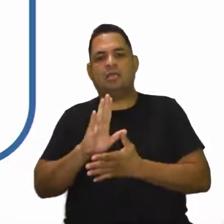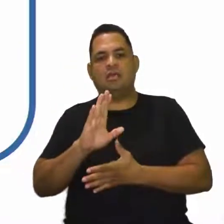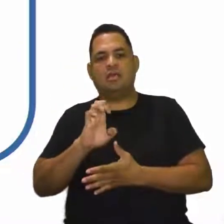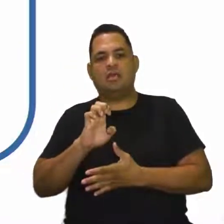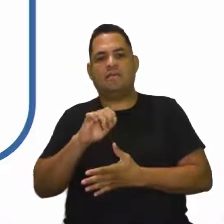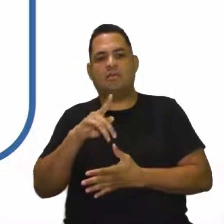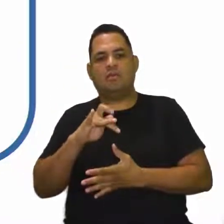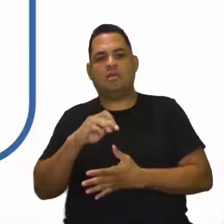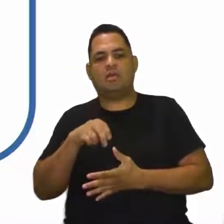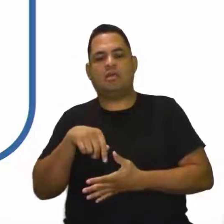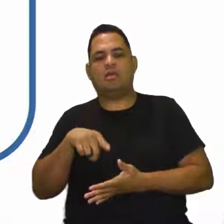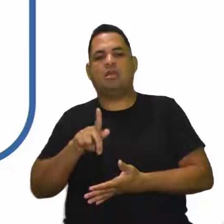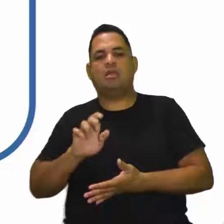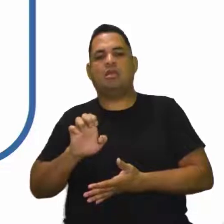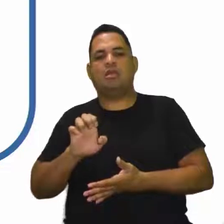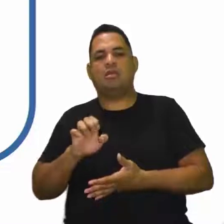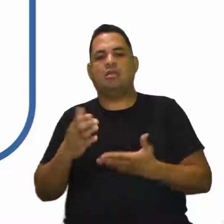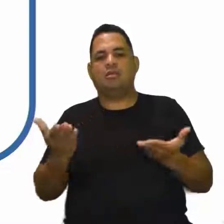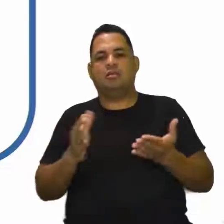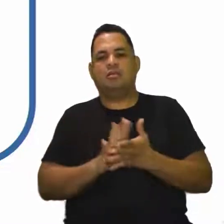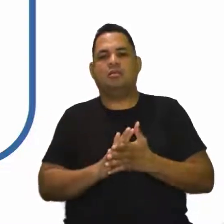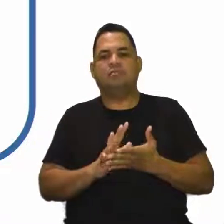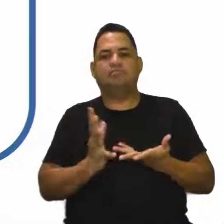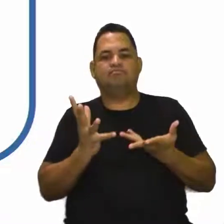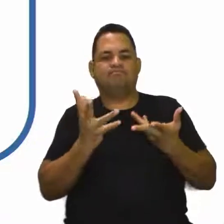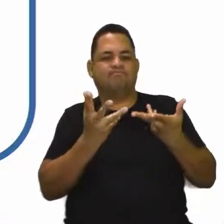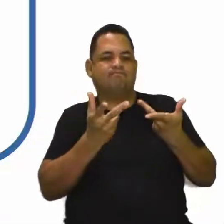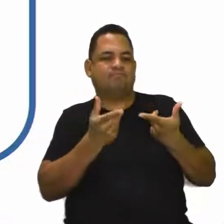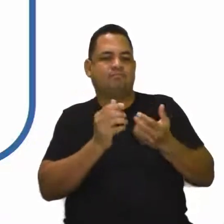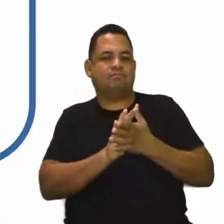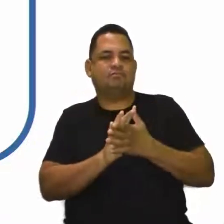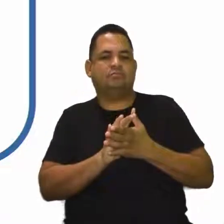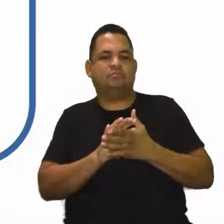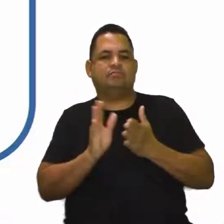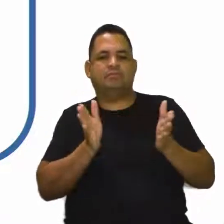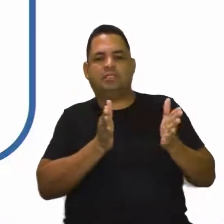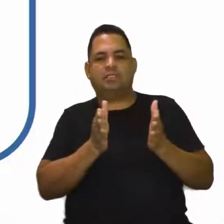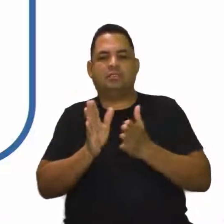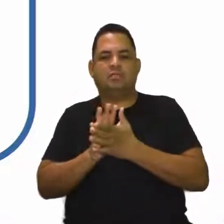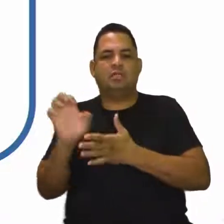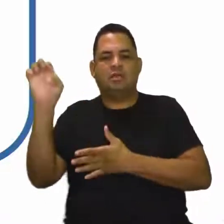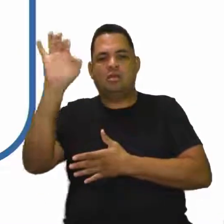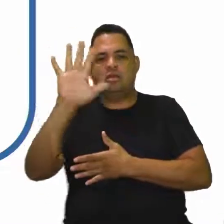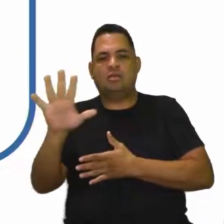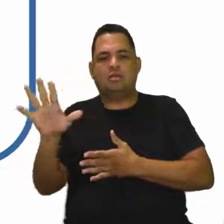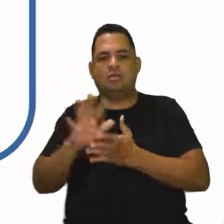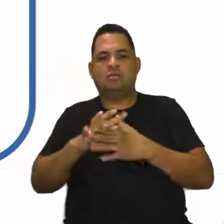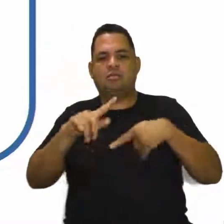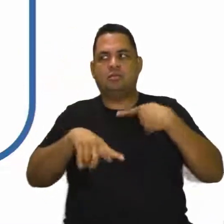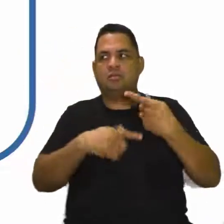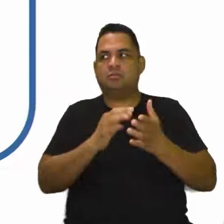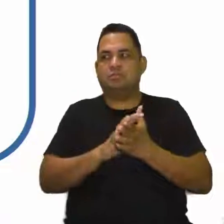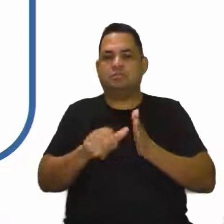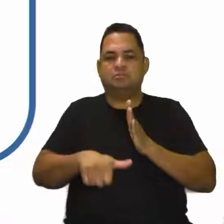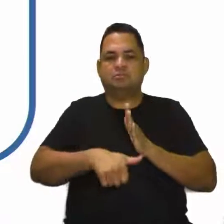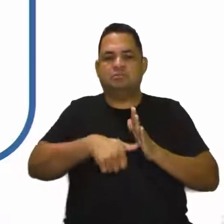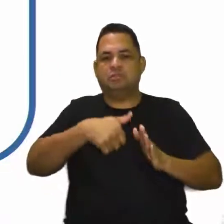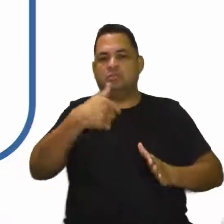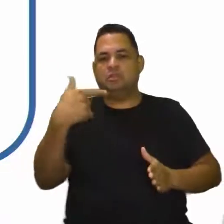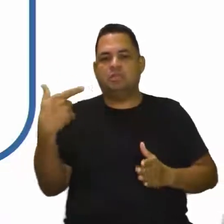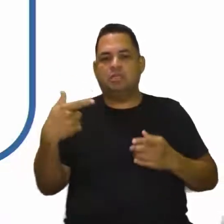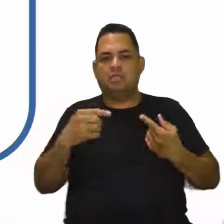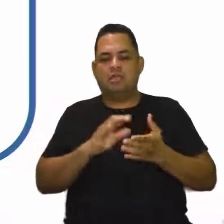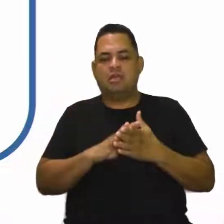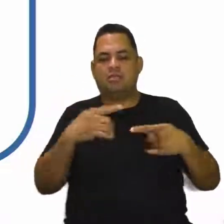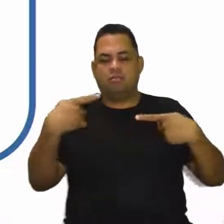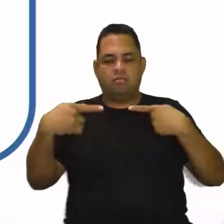Époque. Olha, a bela época da Europa, lembram? Aí partimos para a Primeira Guerra Mundial, de 1912